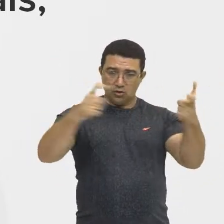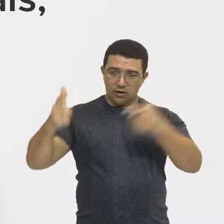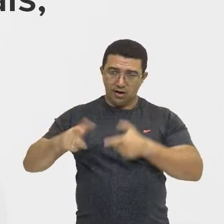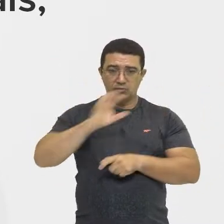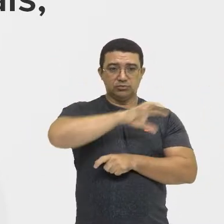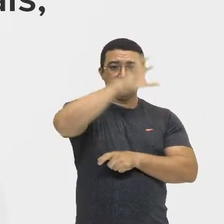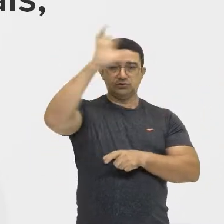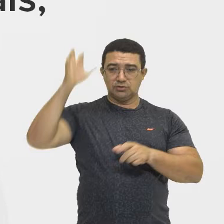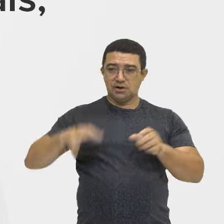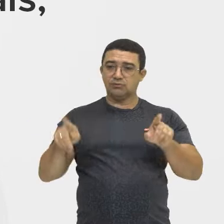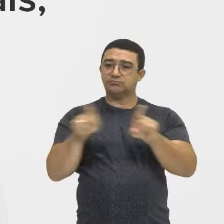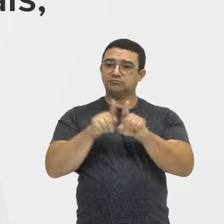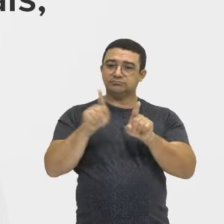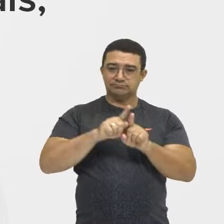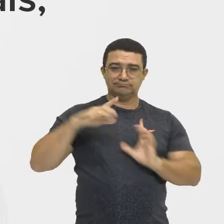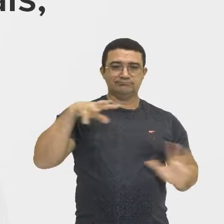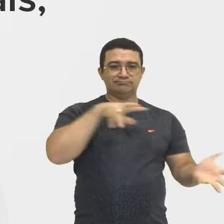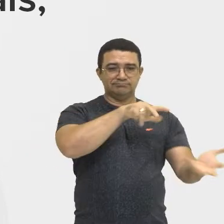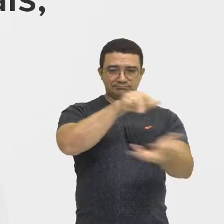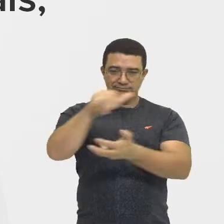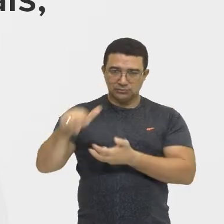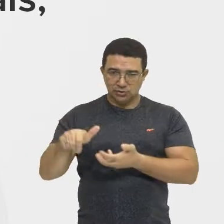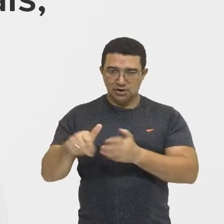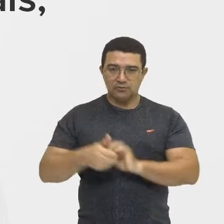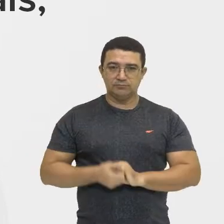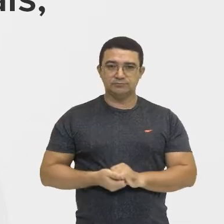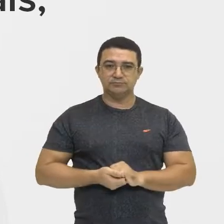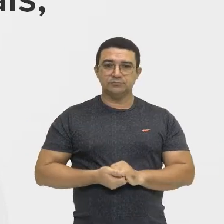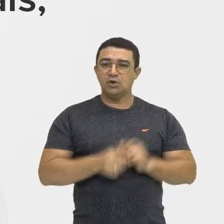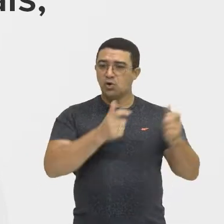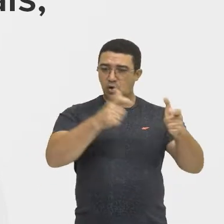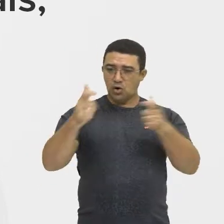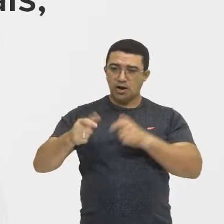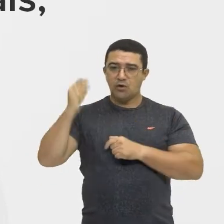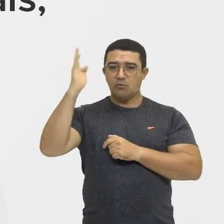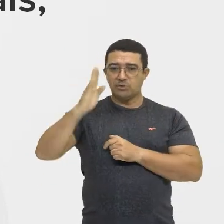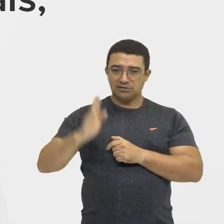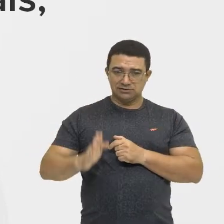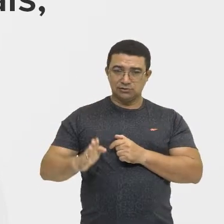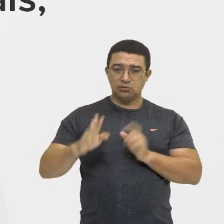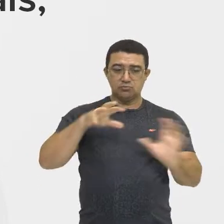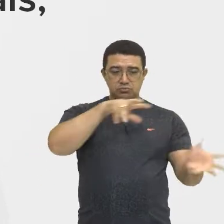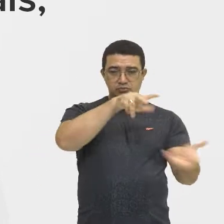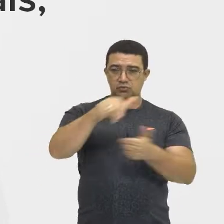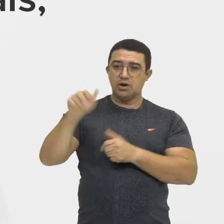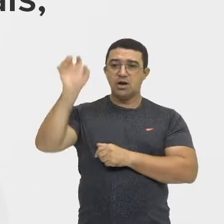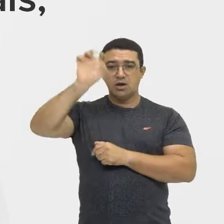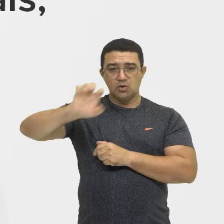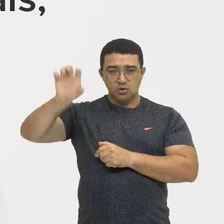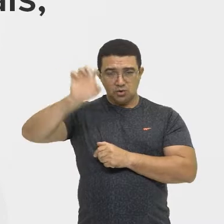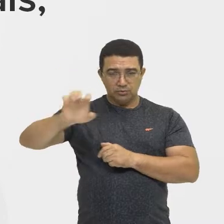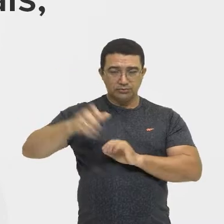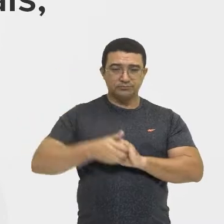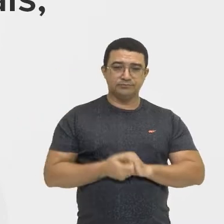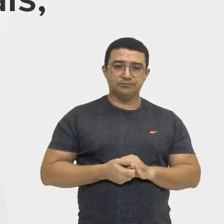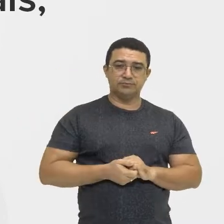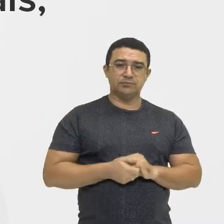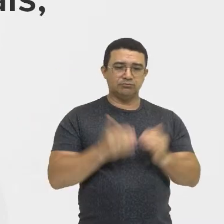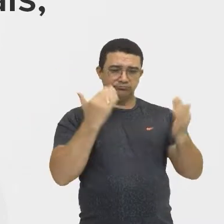e globais. Locais e regionais, entenda Brasil, e global, a Europa. Por meio de uma análise